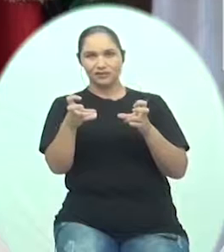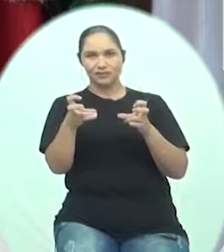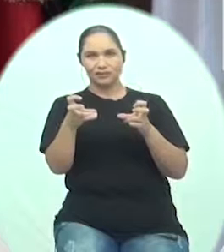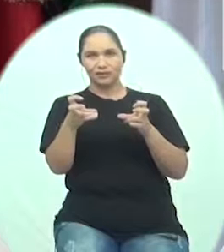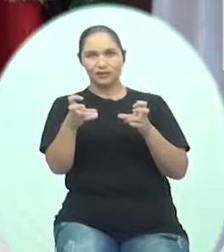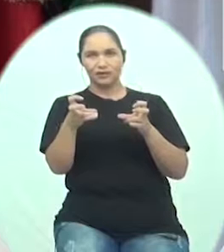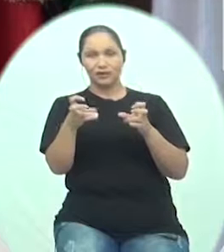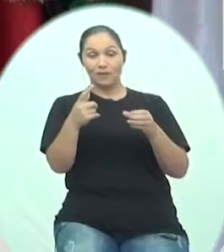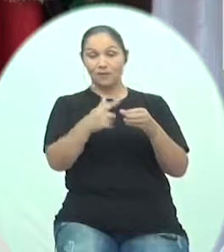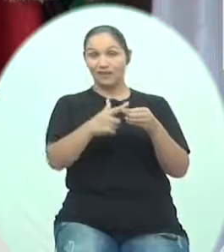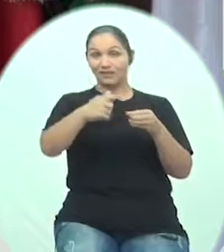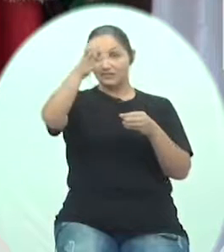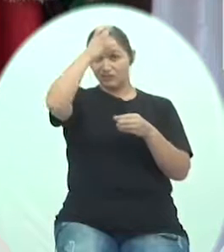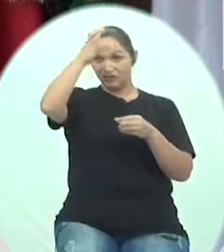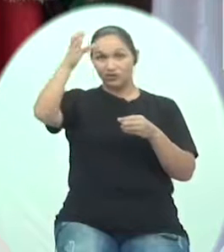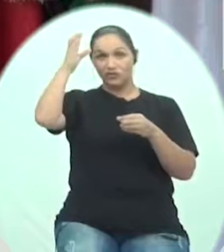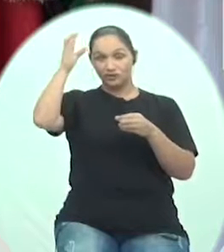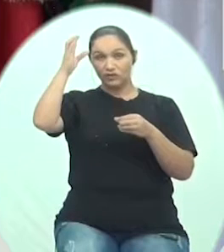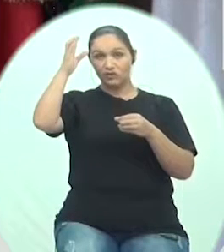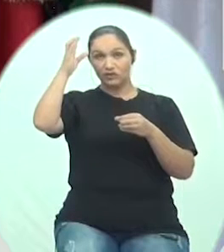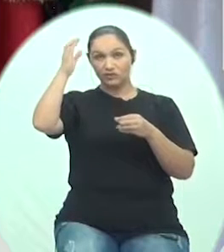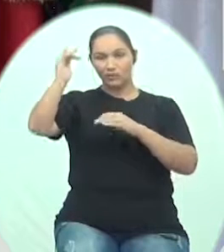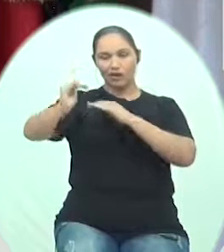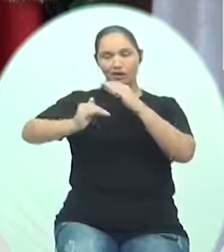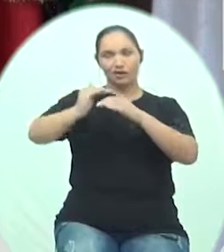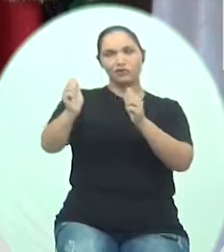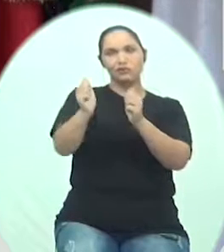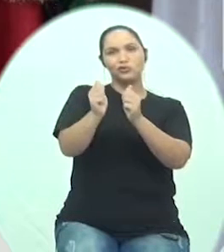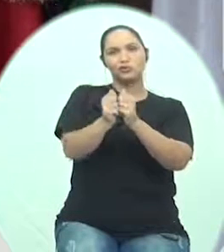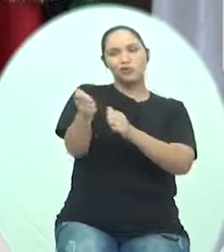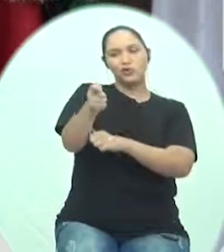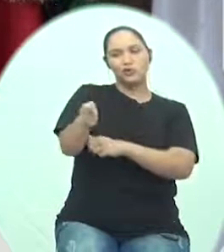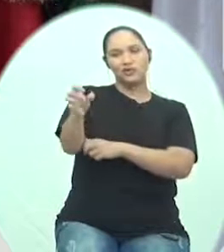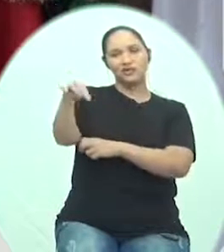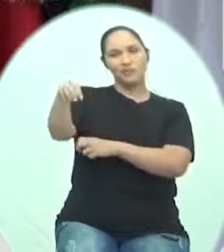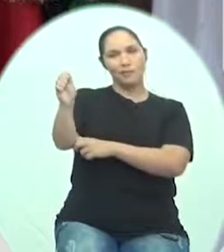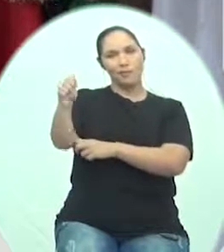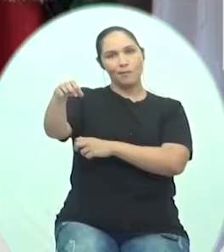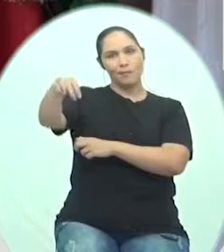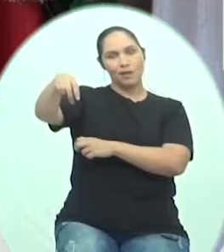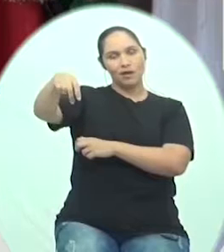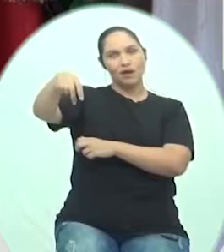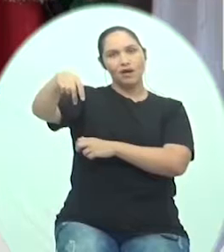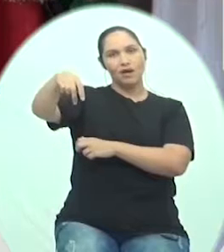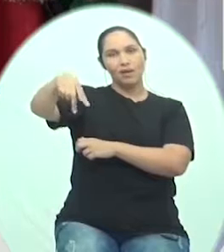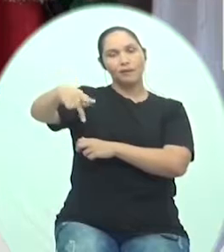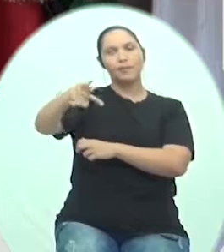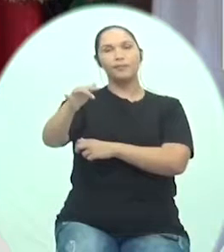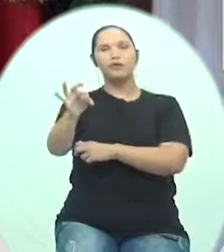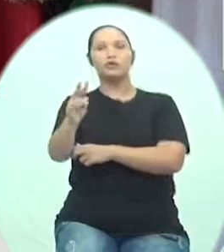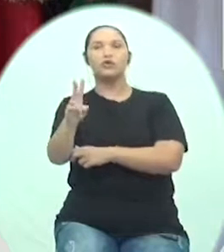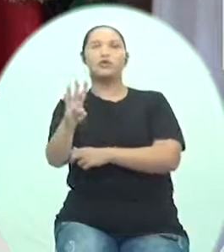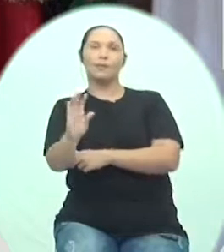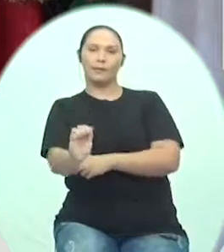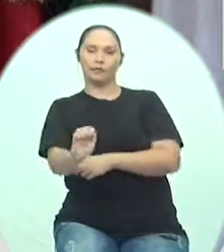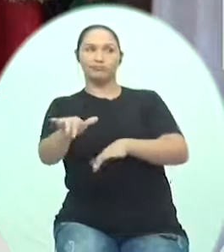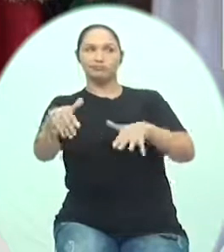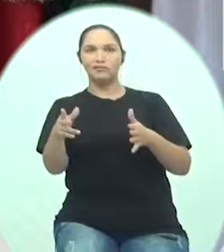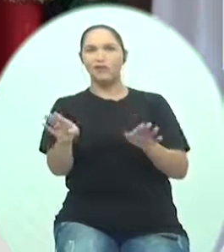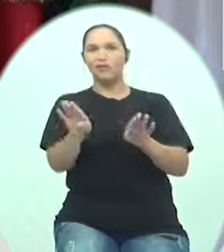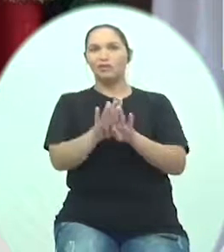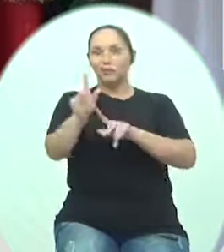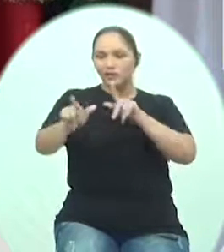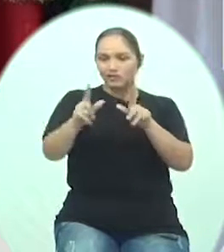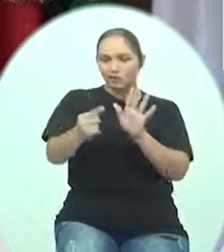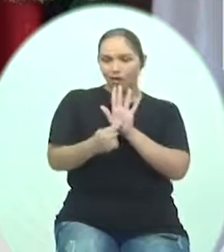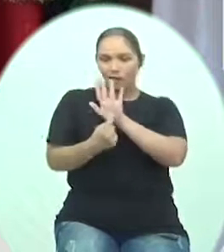através da Sociedade Recreativa Mampituba e importante que esse trabalho Divulga a cidade para